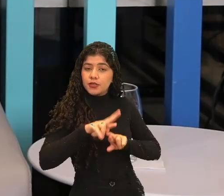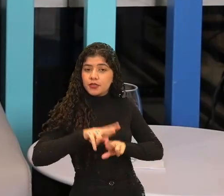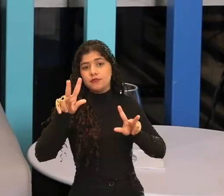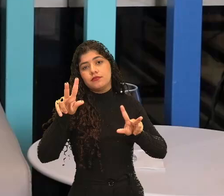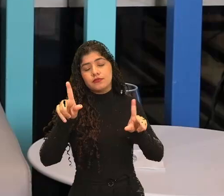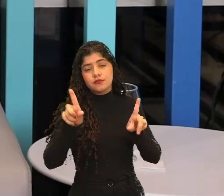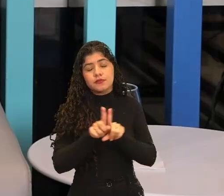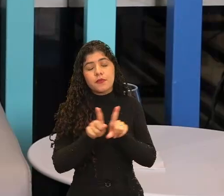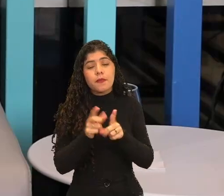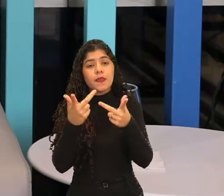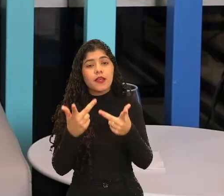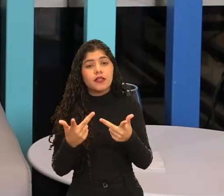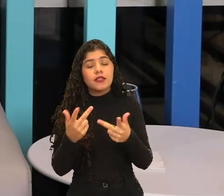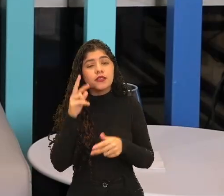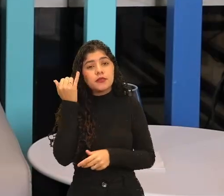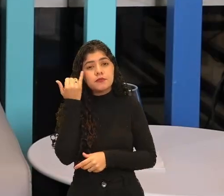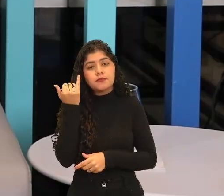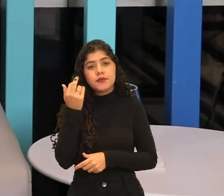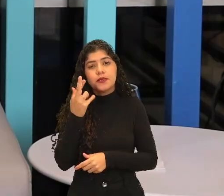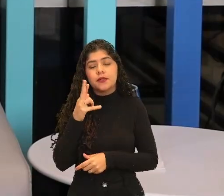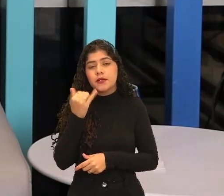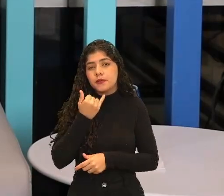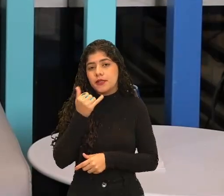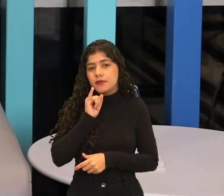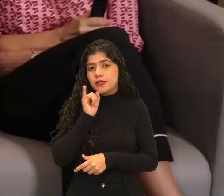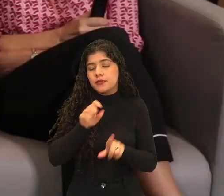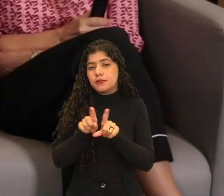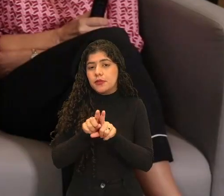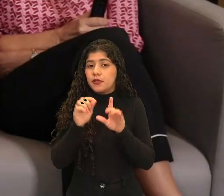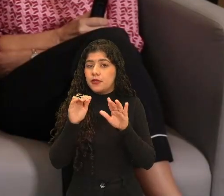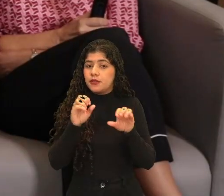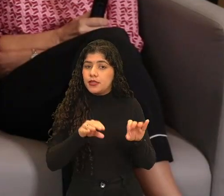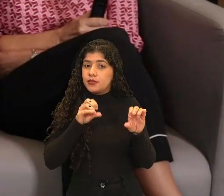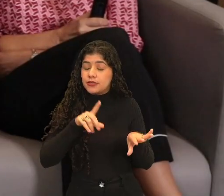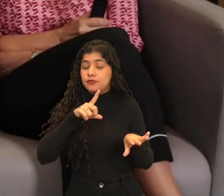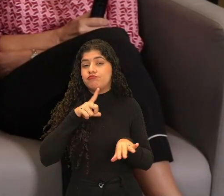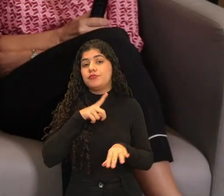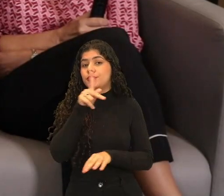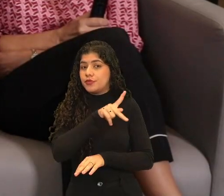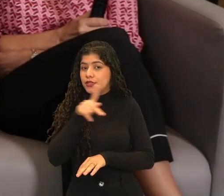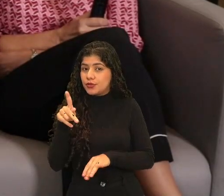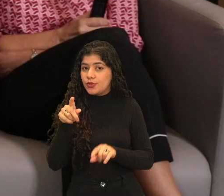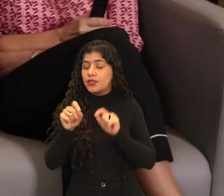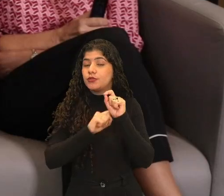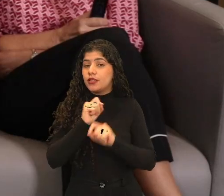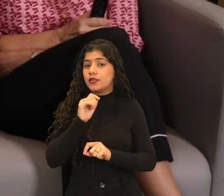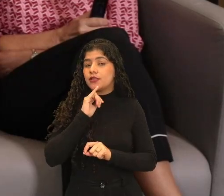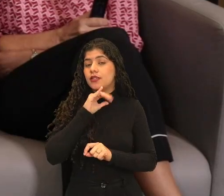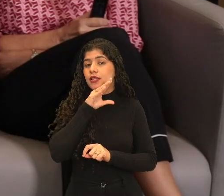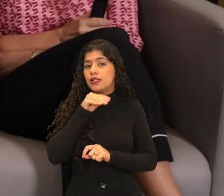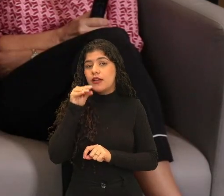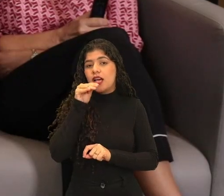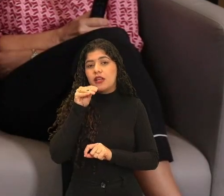de, por exemplo, na educação, né? A gente ainda tem, infelizmente, professores que falam: eu não estou